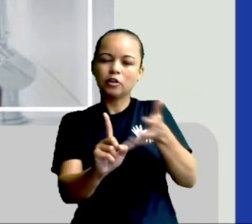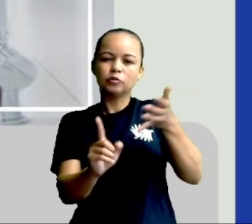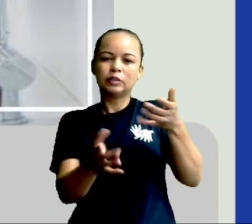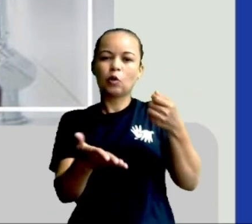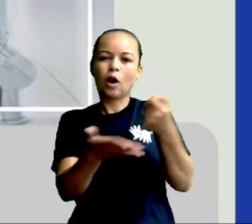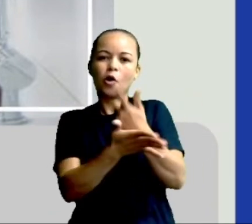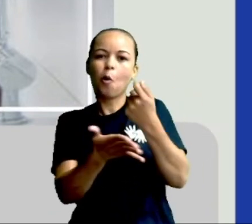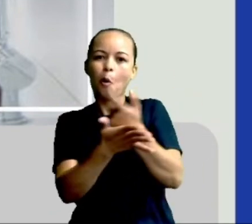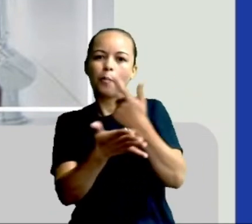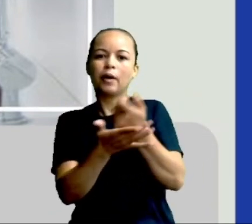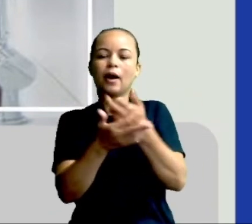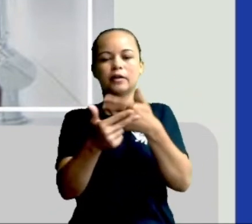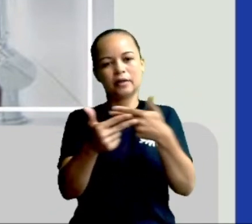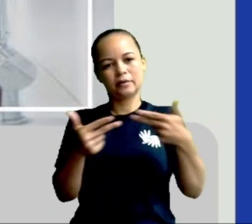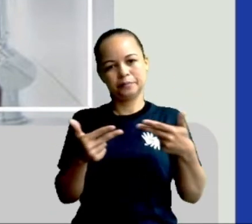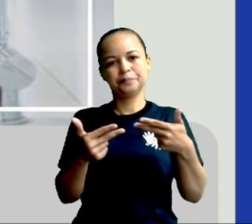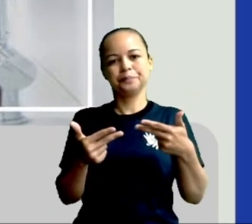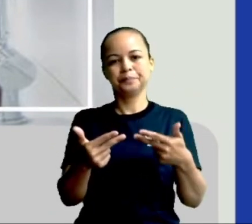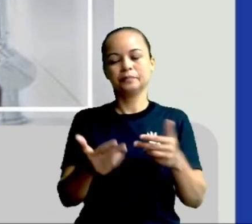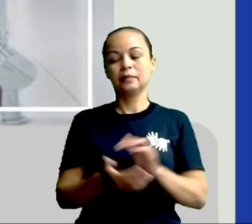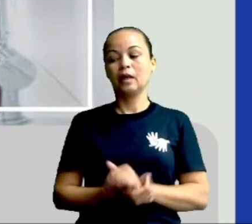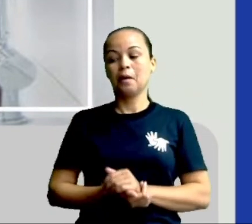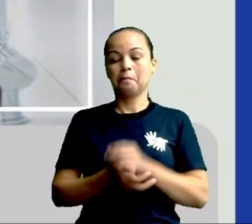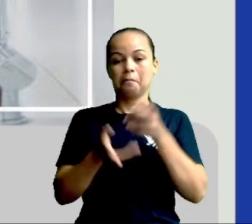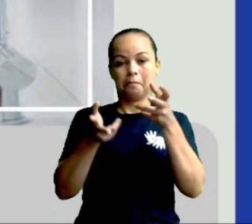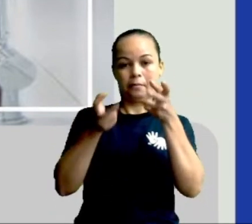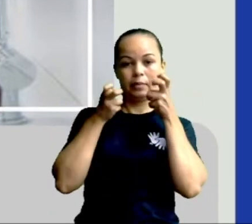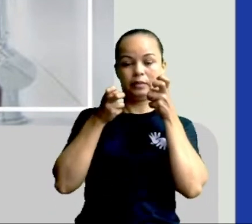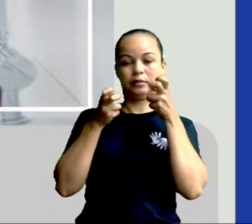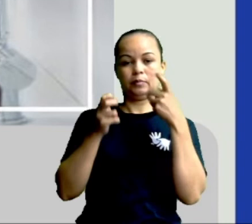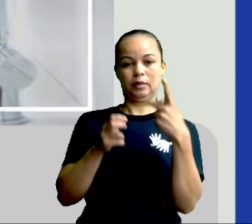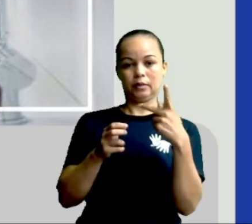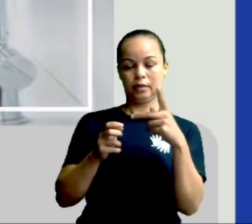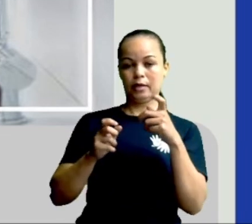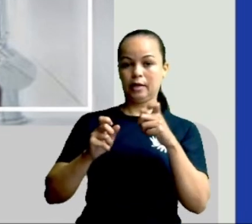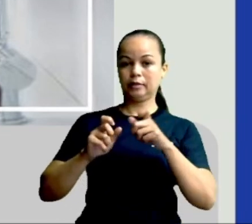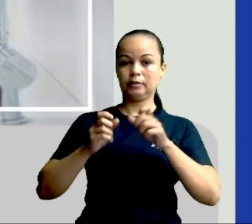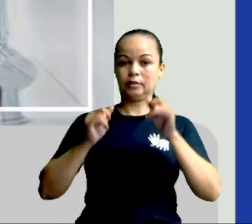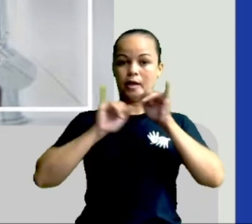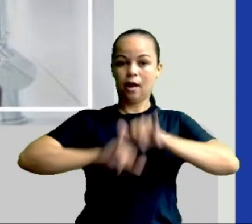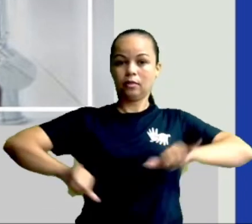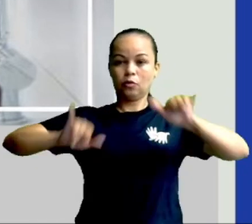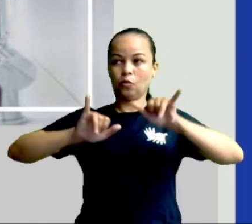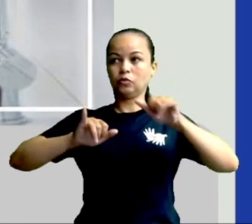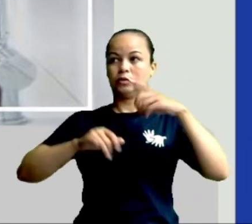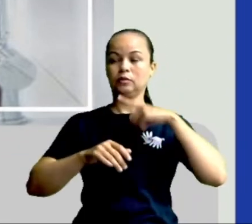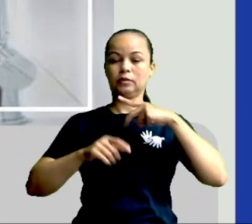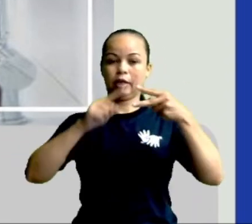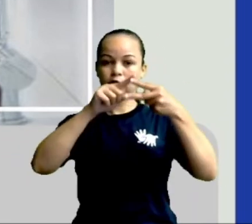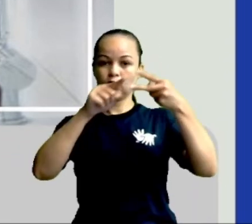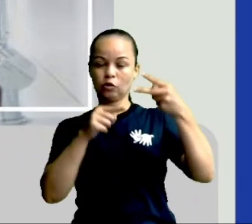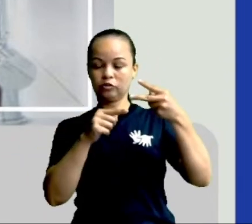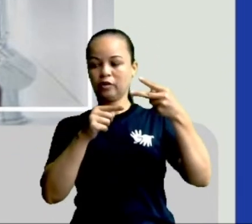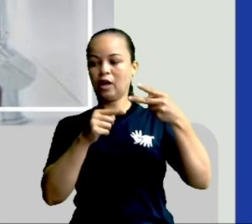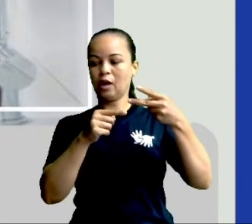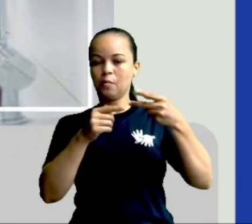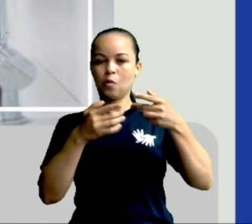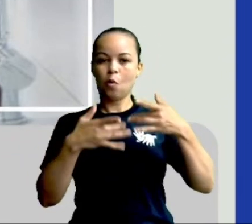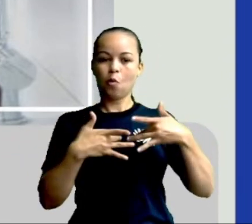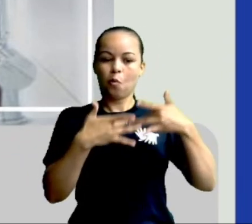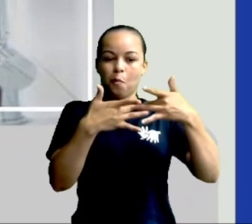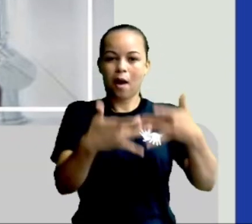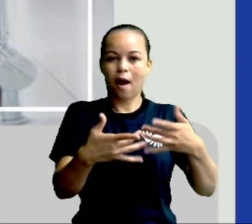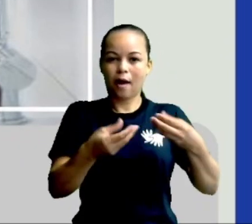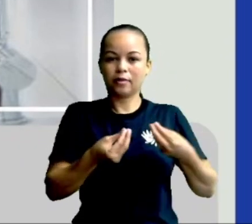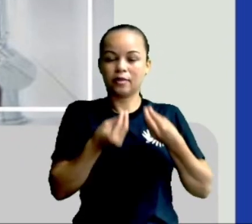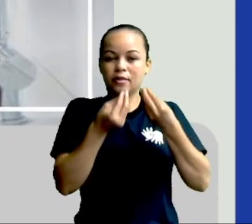as pessoas a fazerem algo. Percebam que esse anúncio ele traz 2 verbos no imperativo: compartilhe,